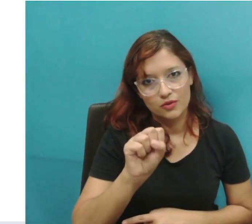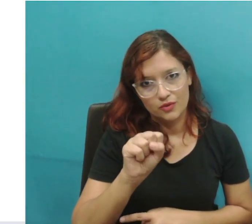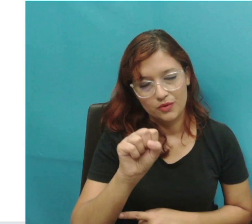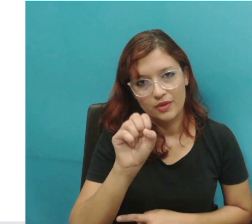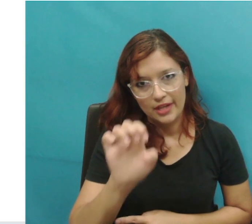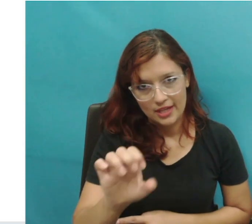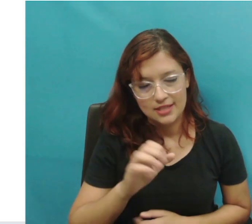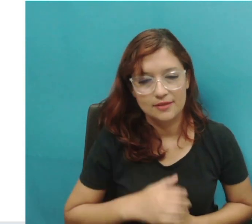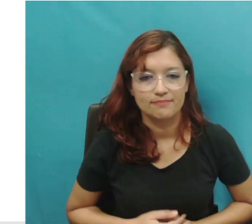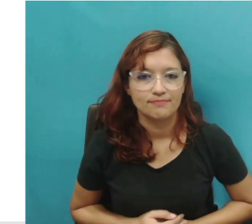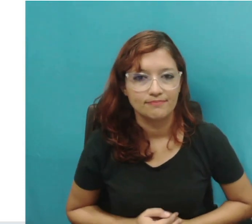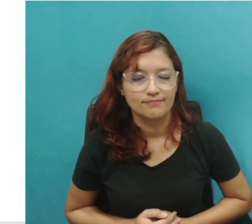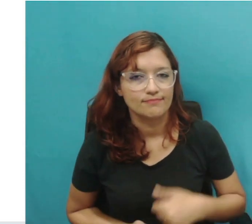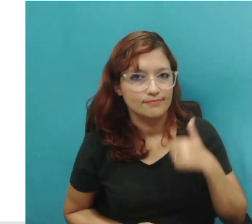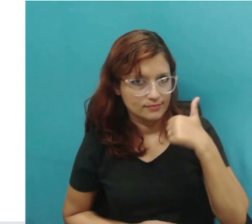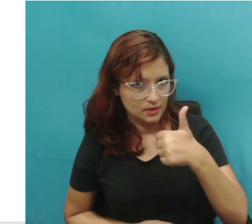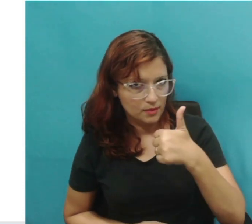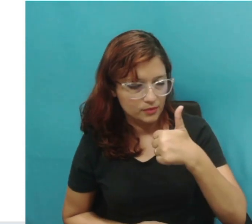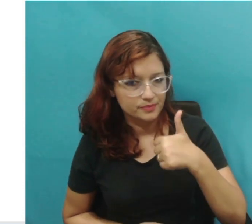Aí eu vou usar esse.